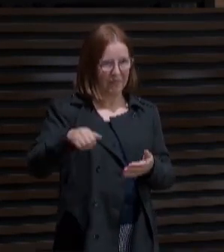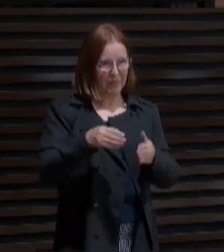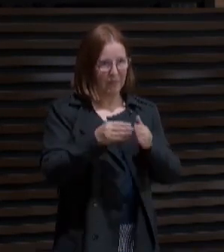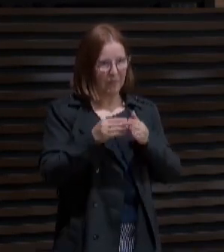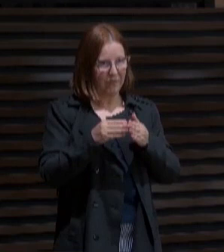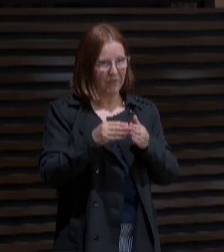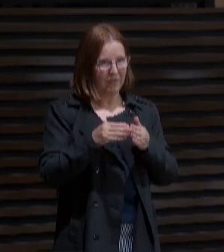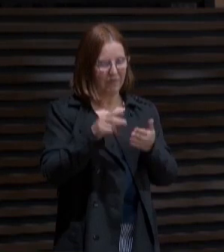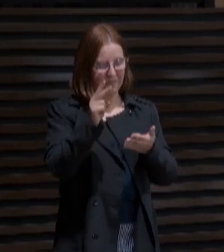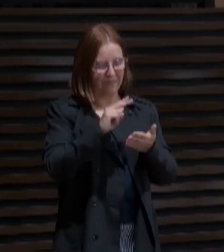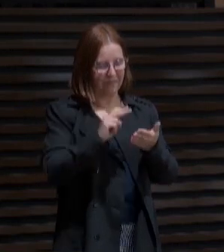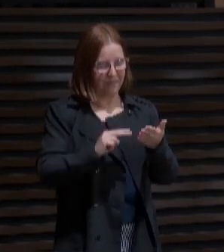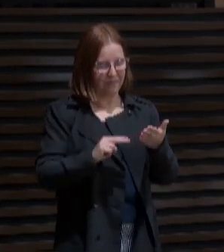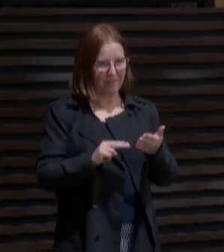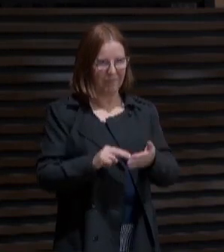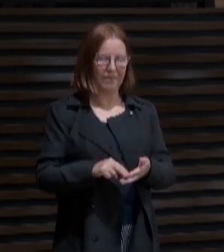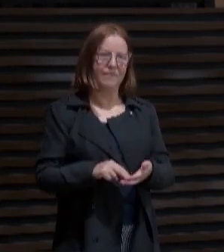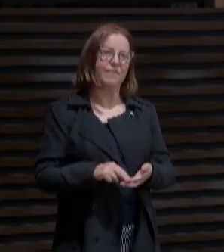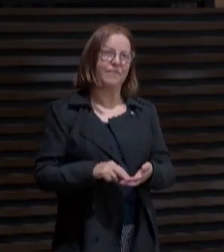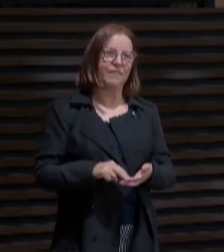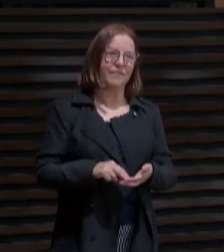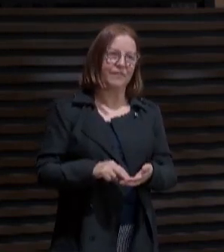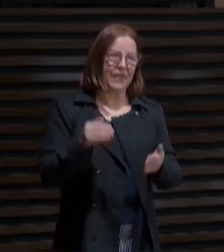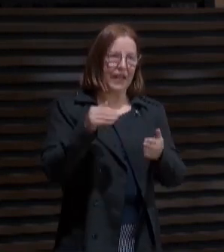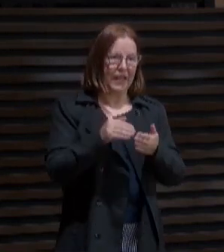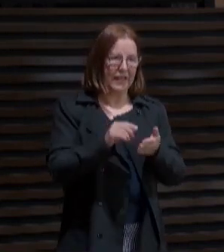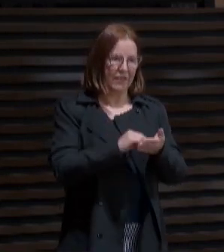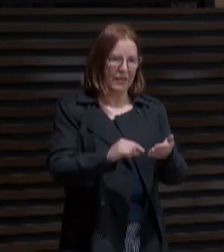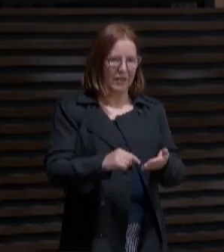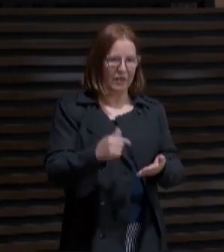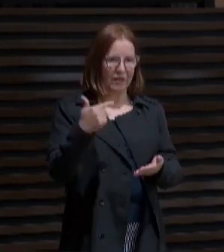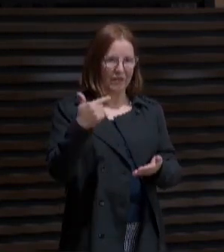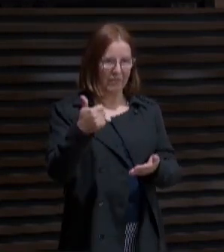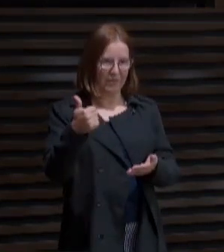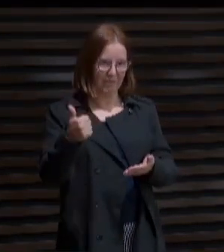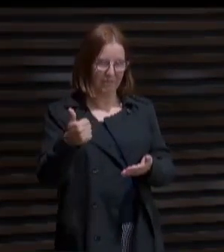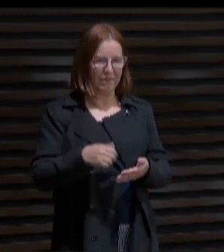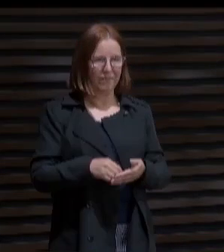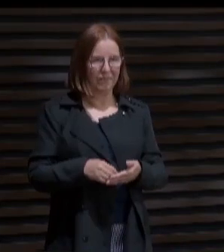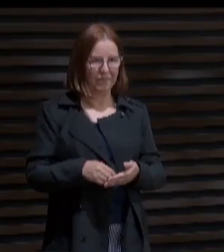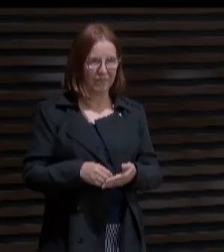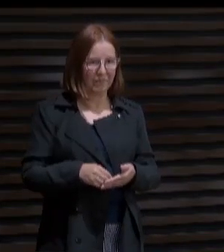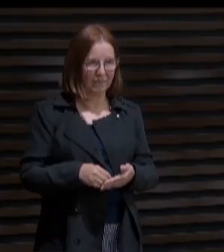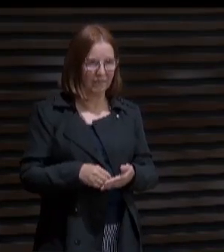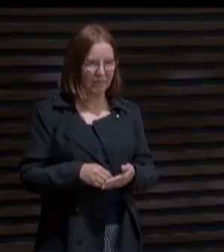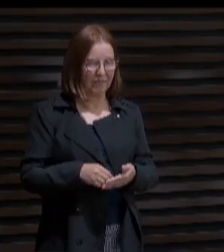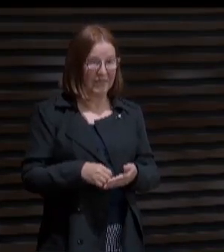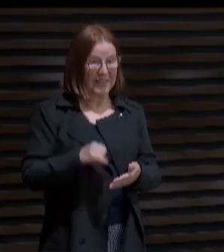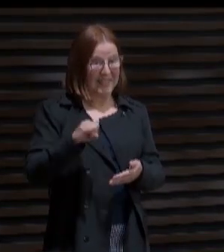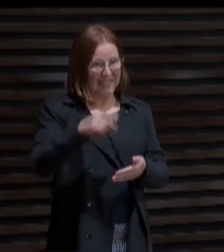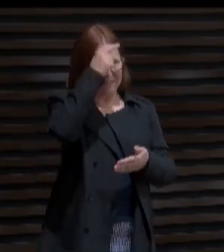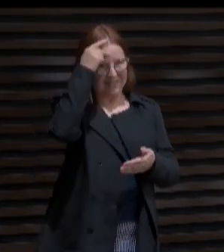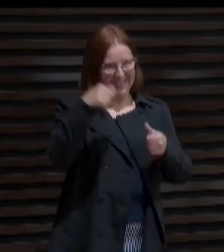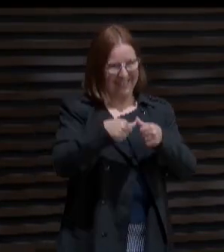nós. 17, 18, 19, 20 e 21. E assim, se alguém está